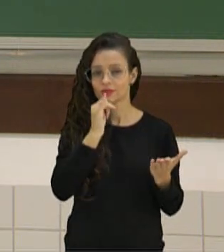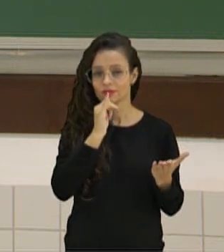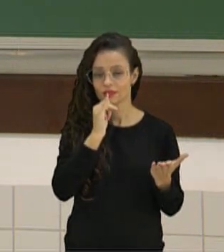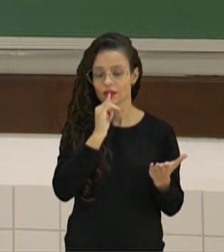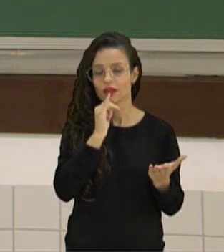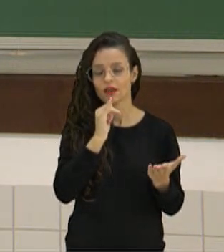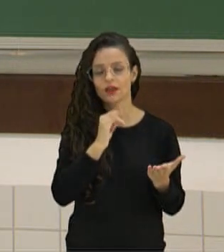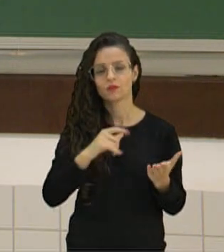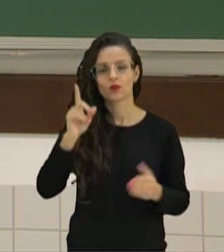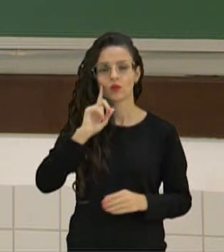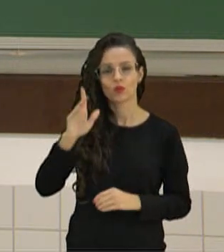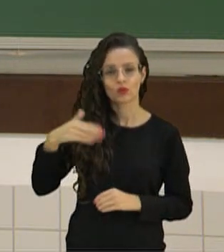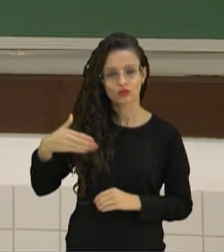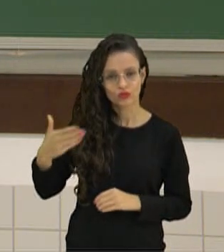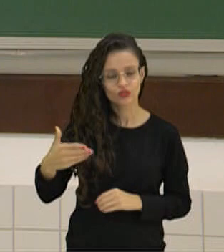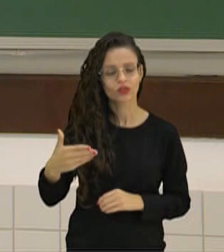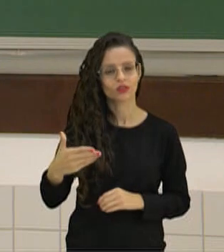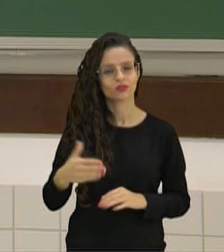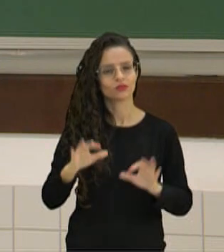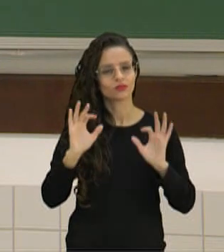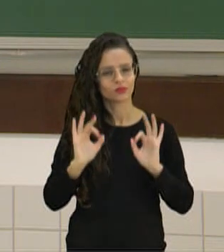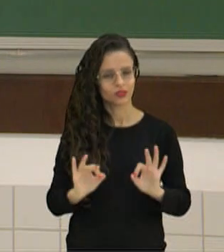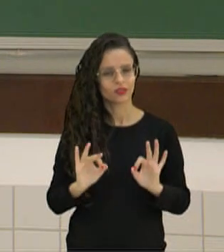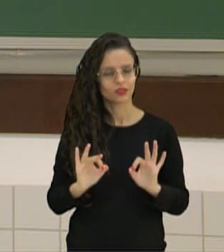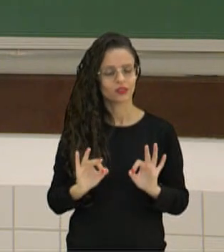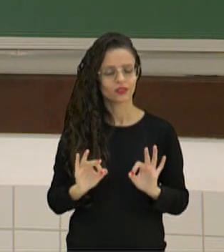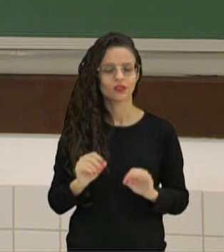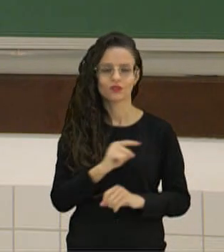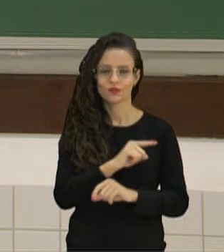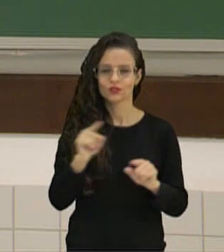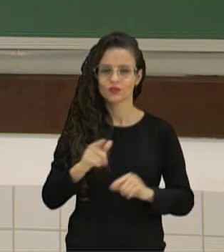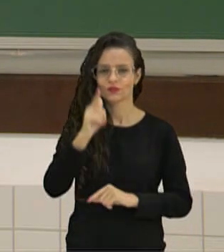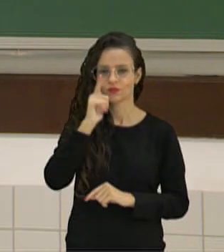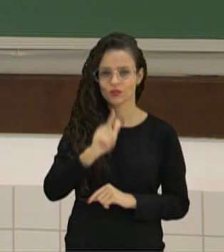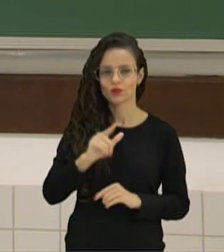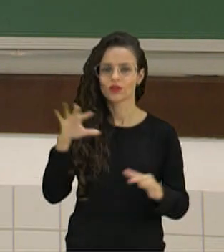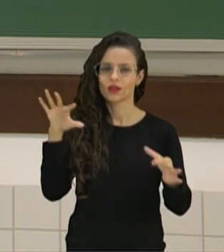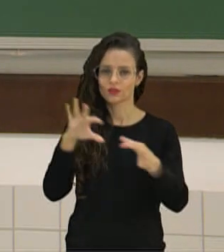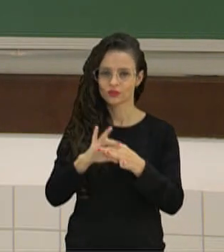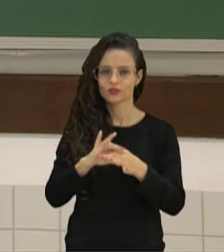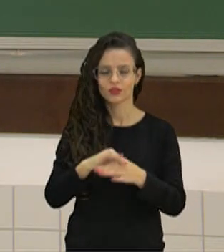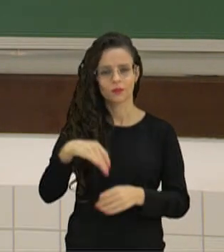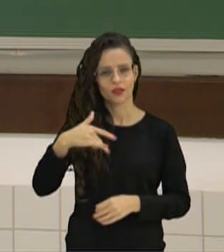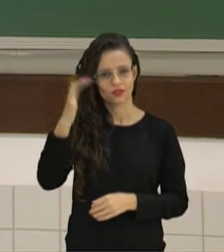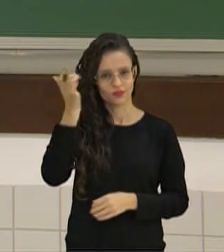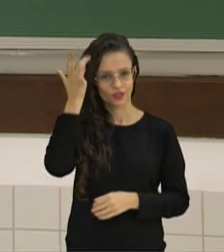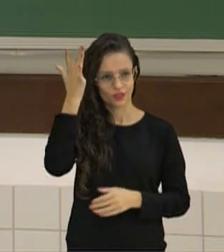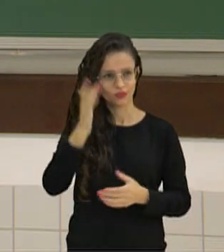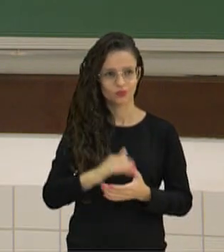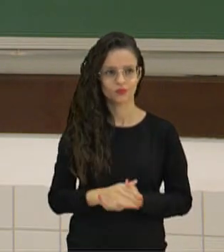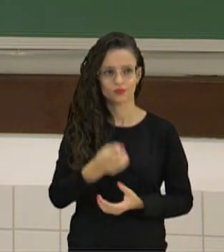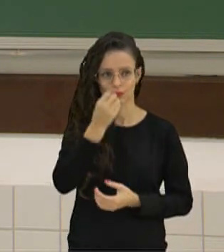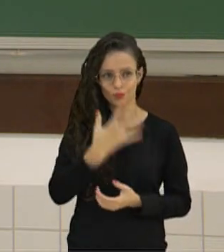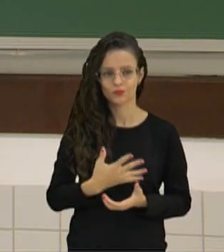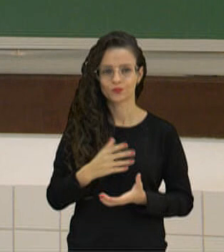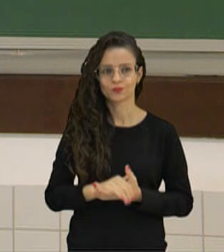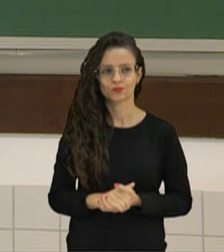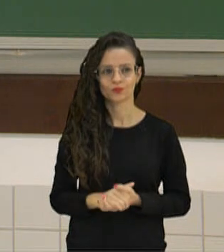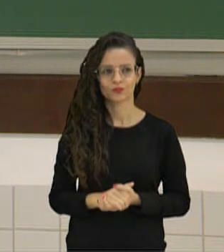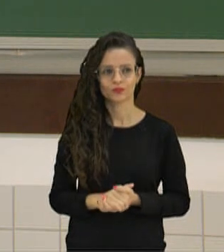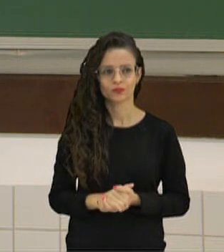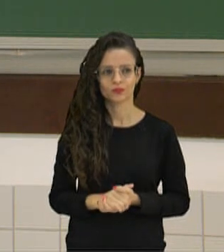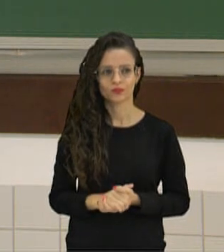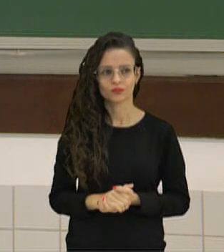exemplos cotidianos que eu tenho absoluta certeza que vocês vão conseguir associar com maior facilidade. Tá bom, gente?